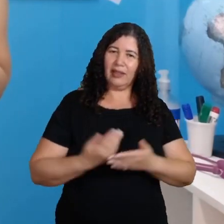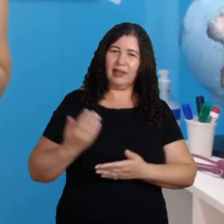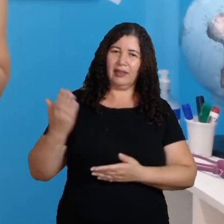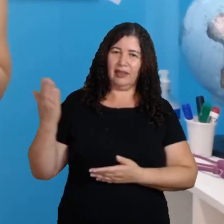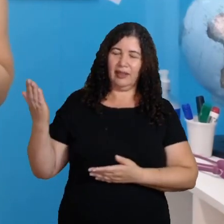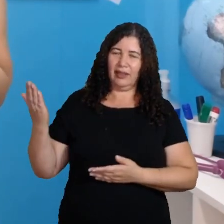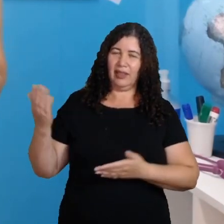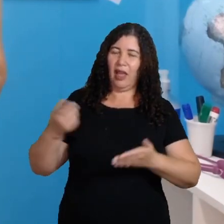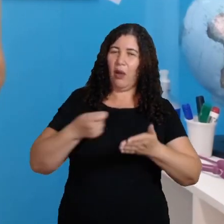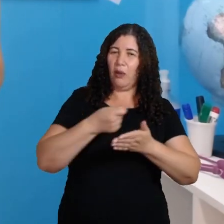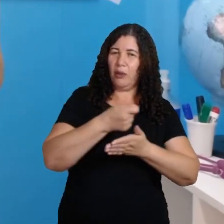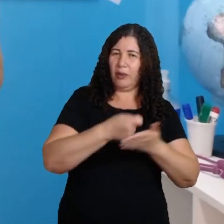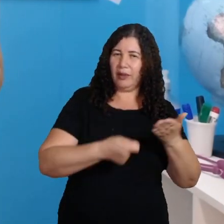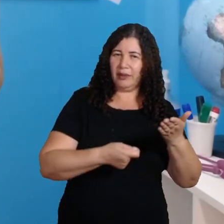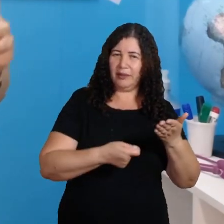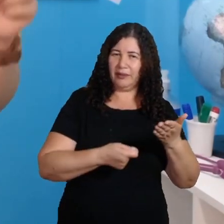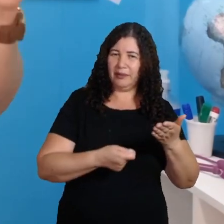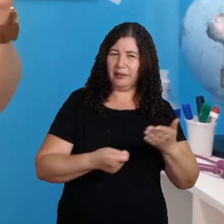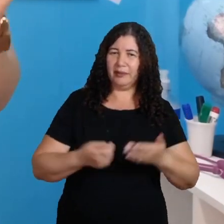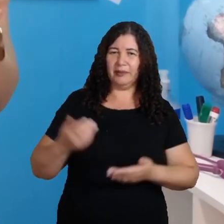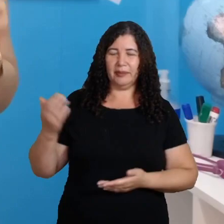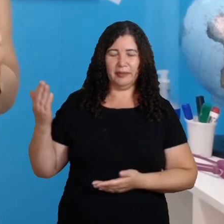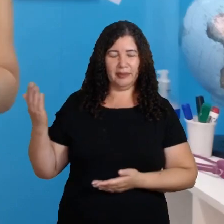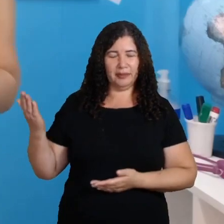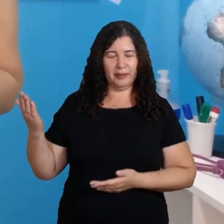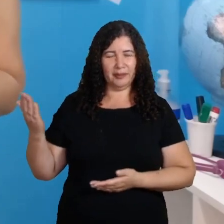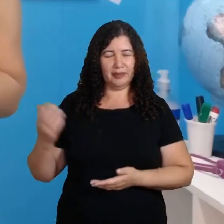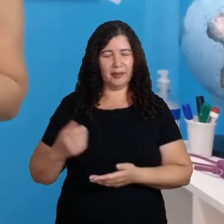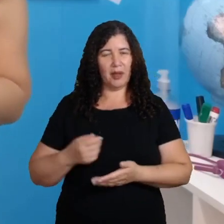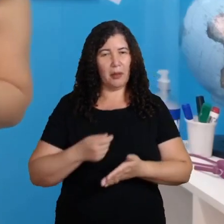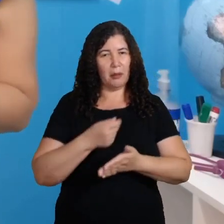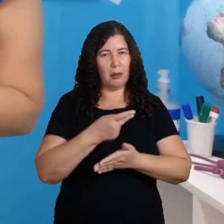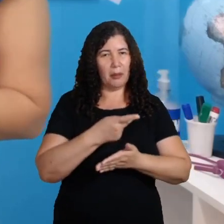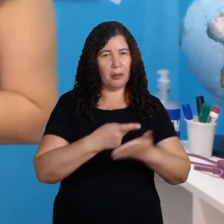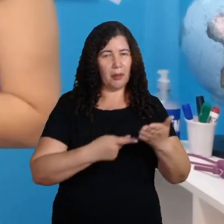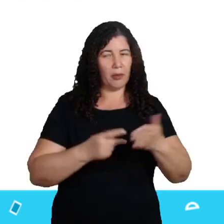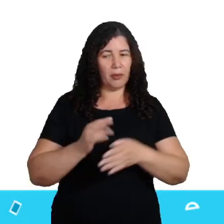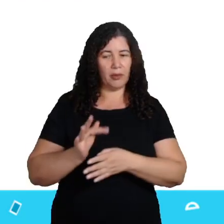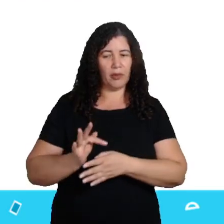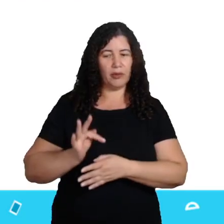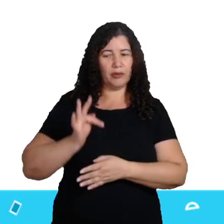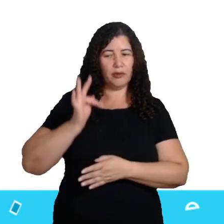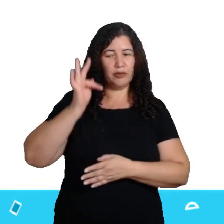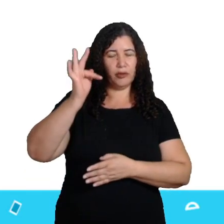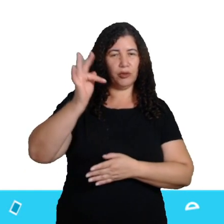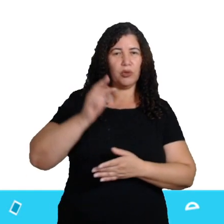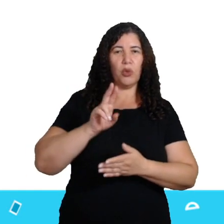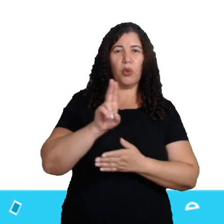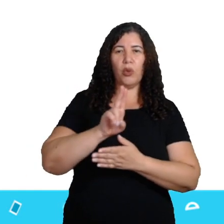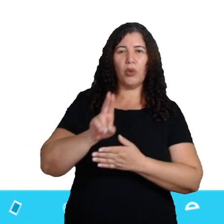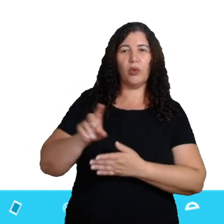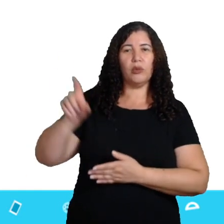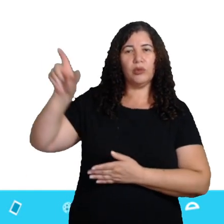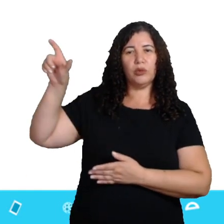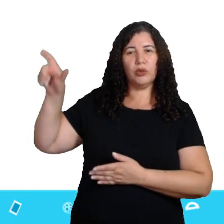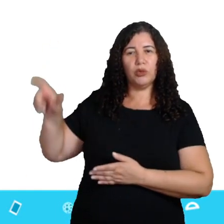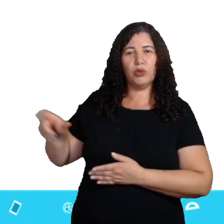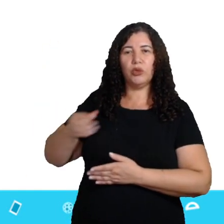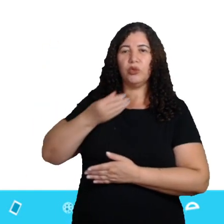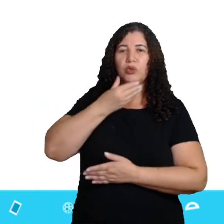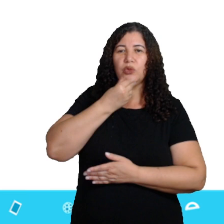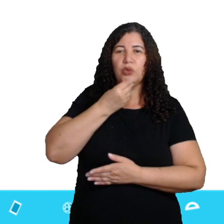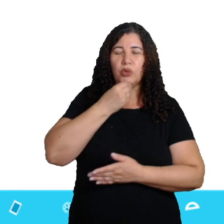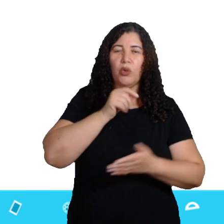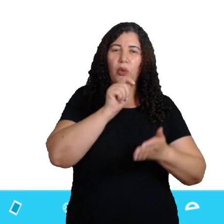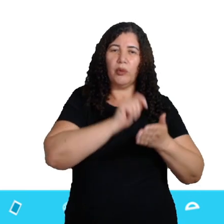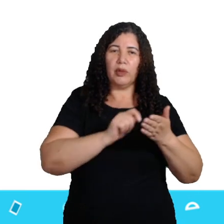aquele texto que acabamos de ler, o poema Futuro. Vamos conhecê-lo? O nome do poeta é